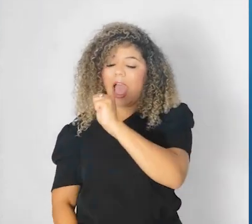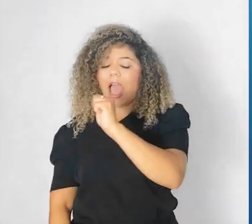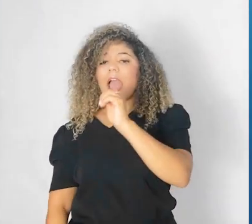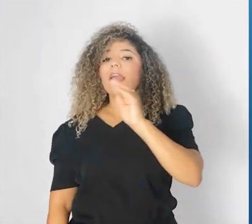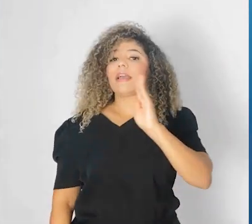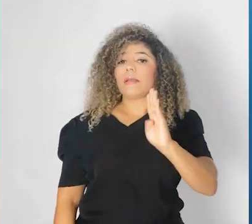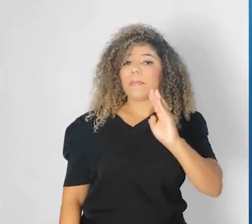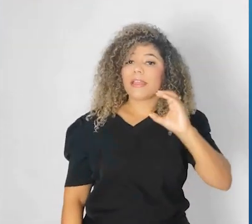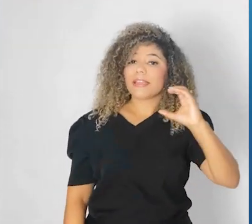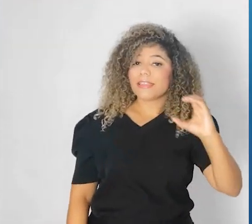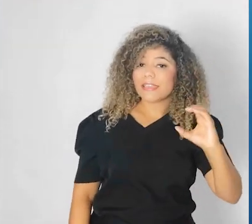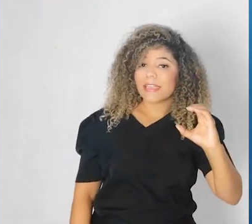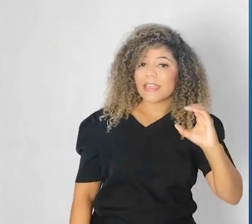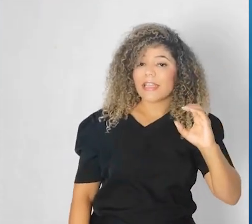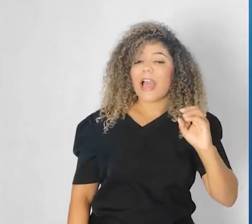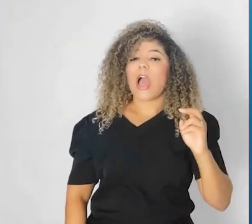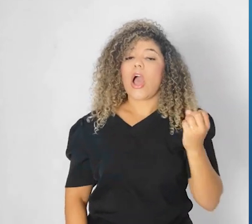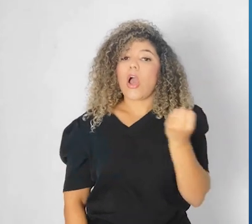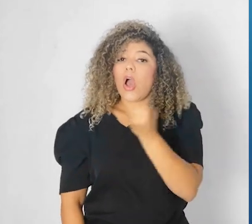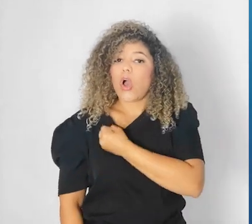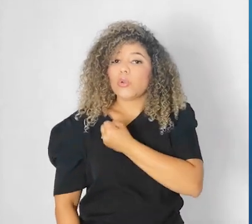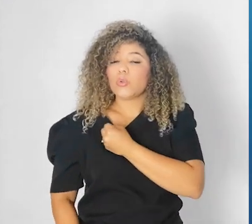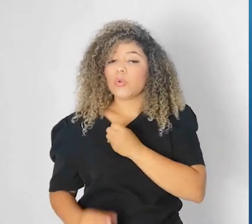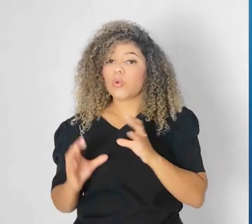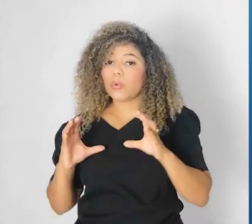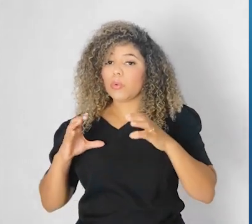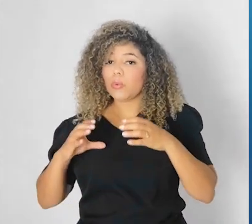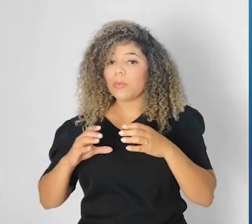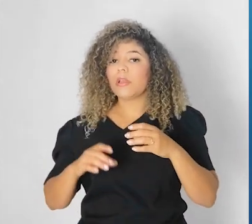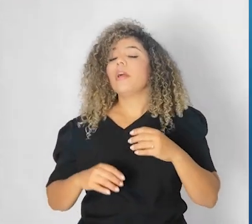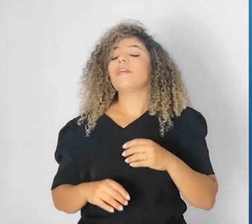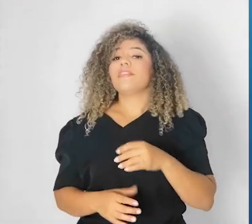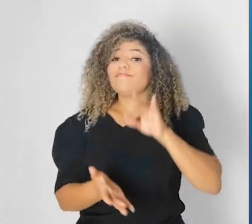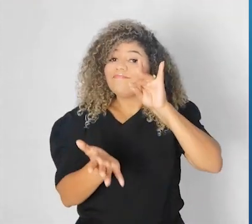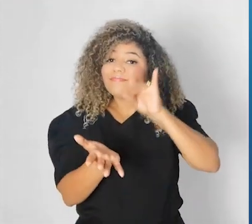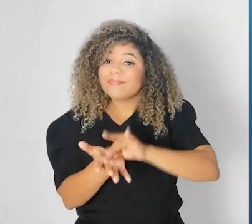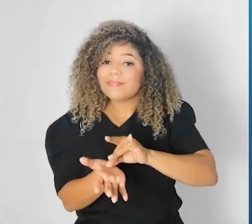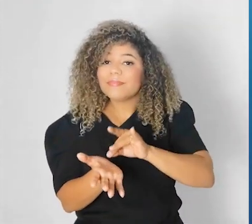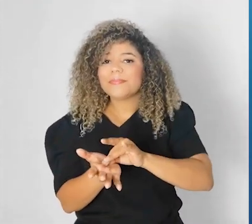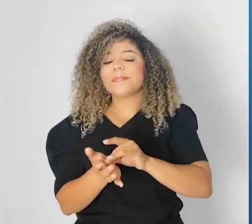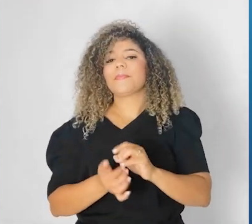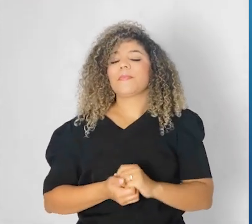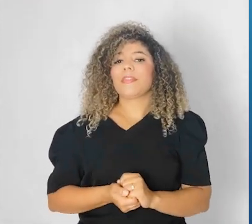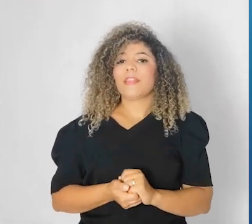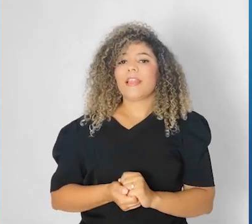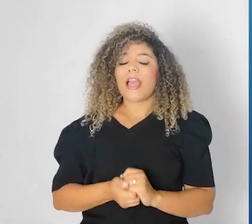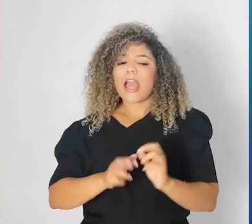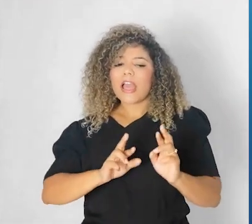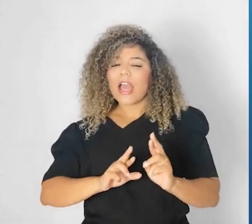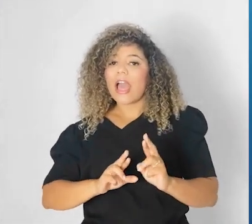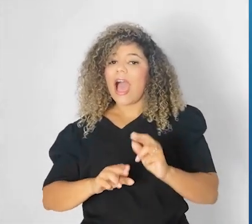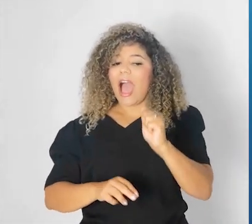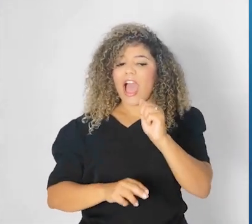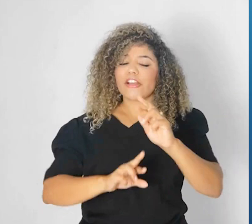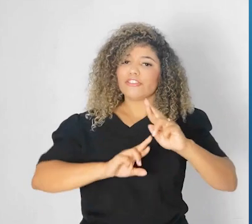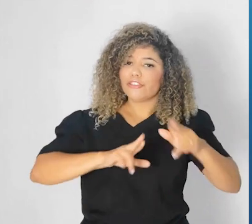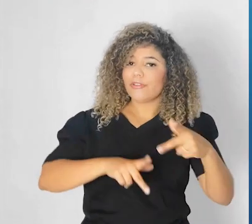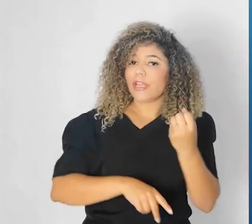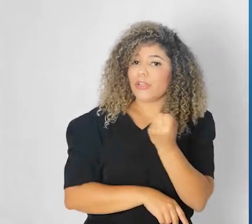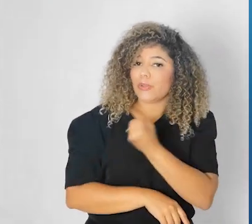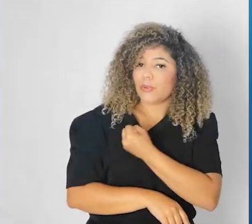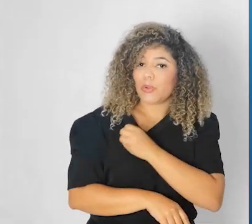c pertencendo ao conjunto dos números reais, a diferente de zero, b diferente de zero,